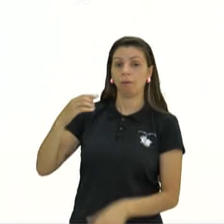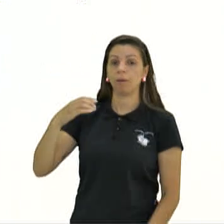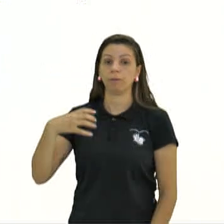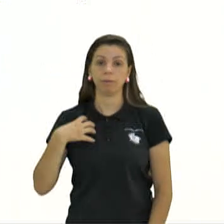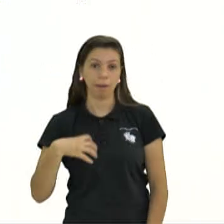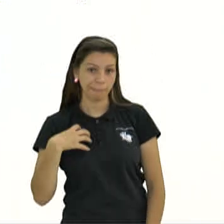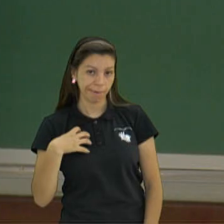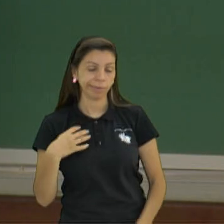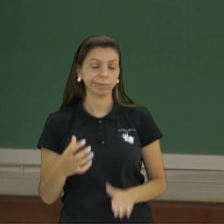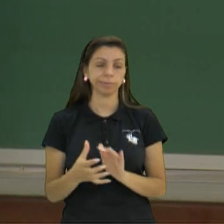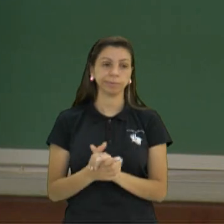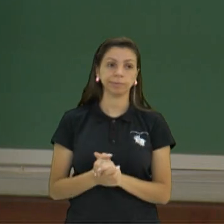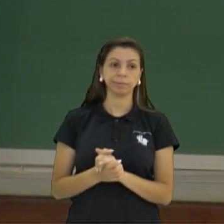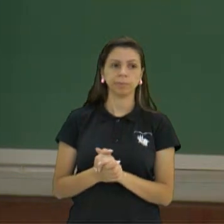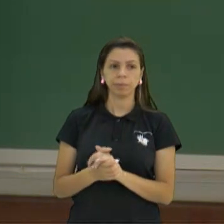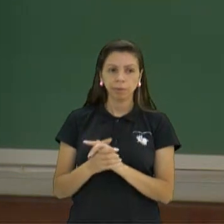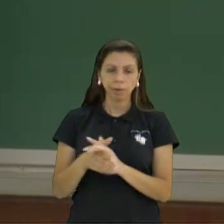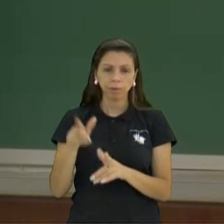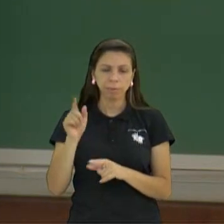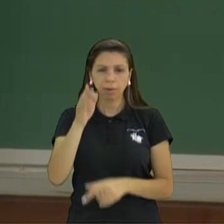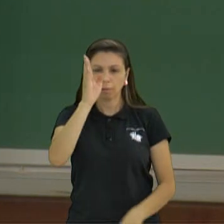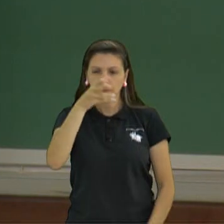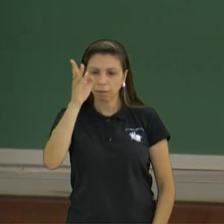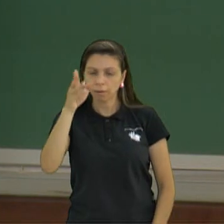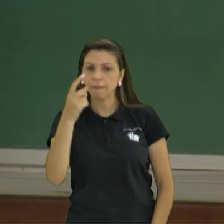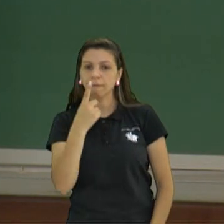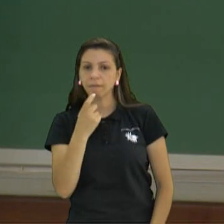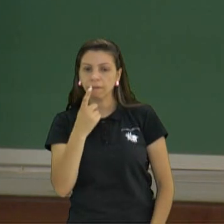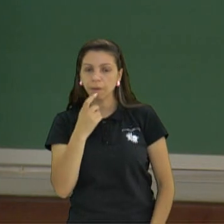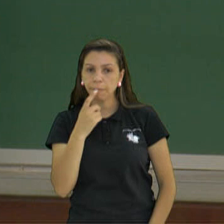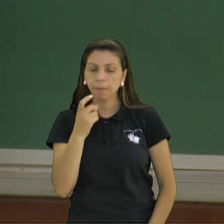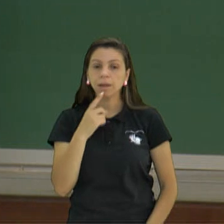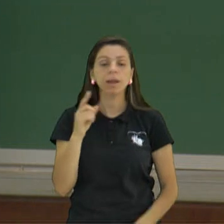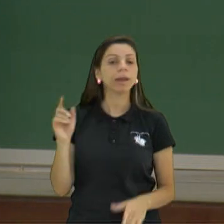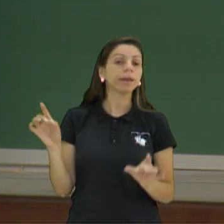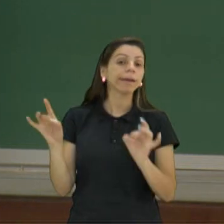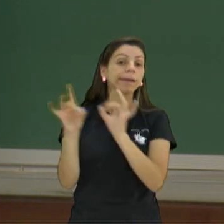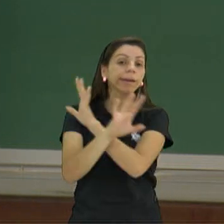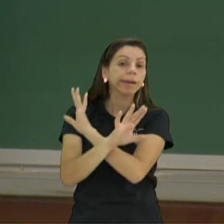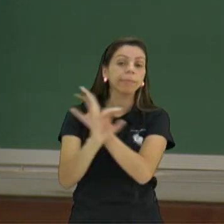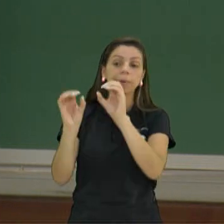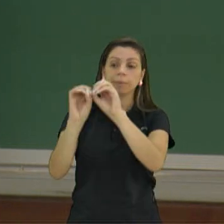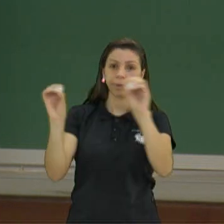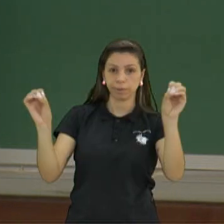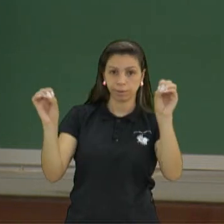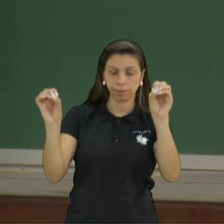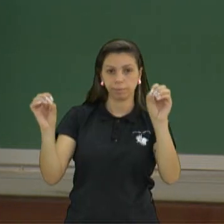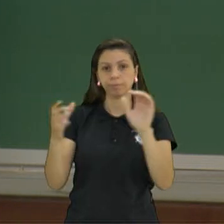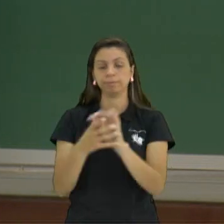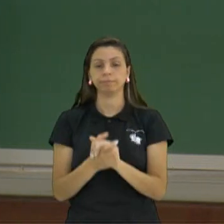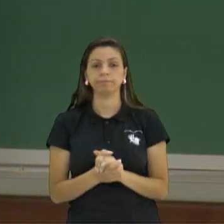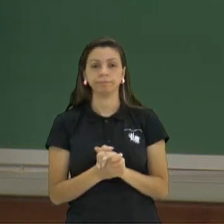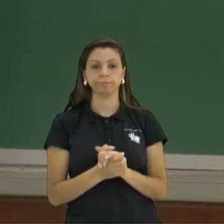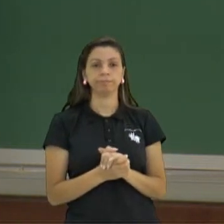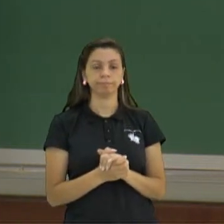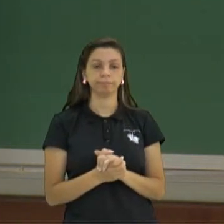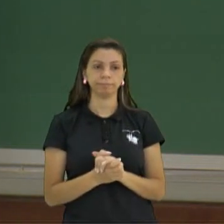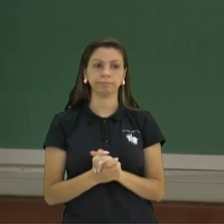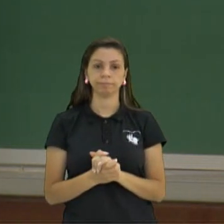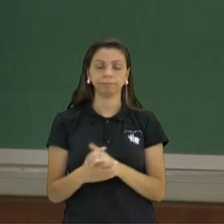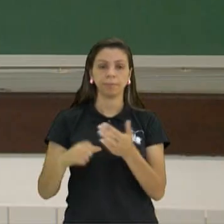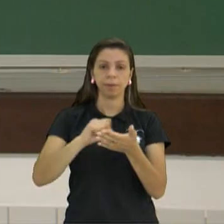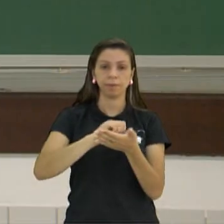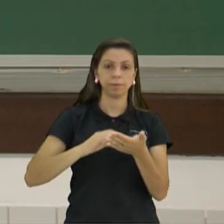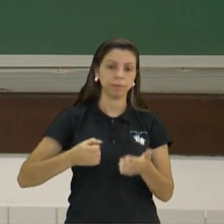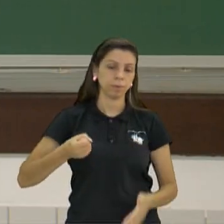vermelhas, termina a oração. Portanto, conferiu aí com o seu? Deu certo? Ótimo.